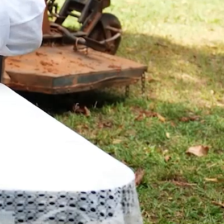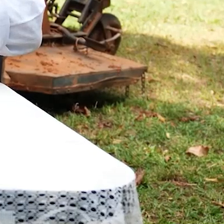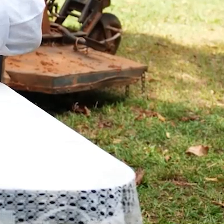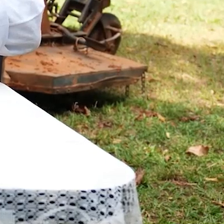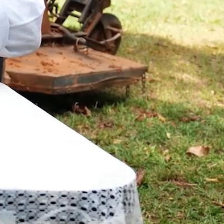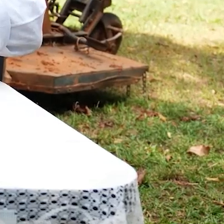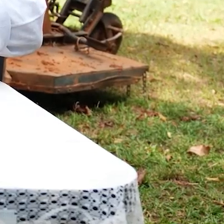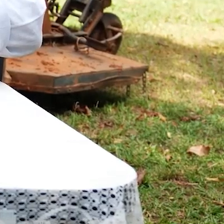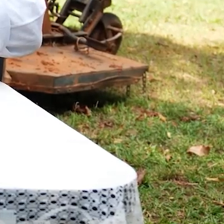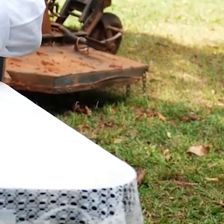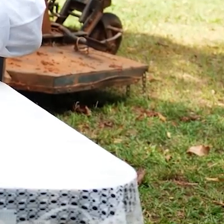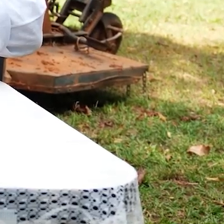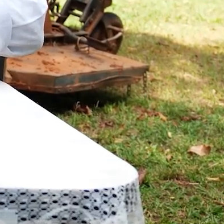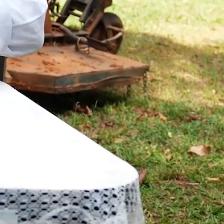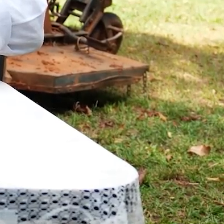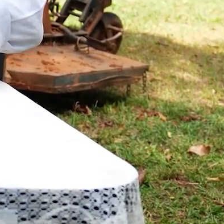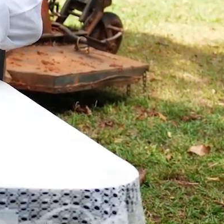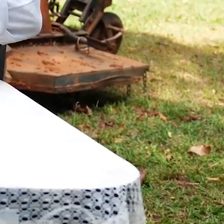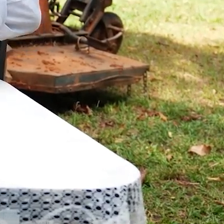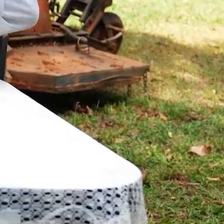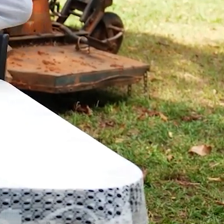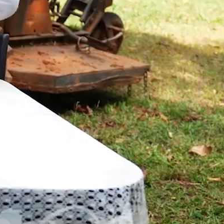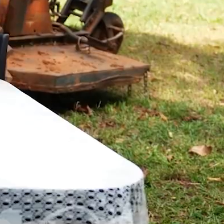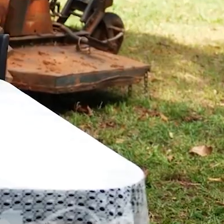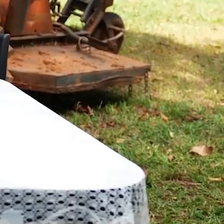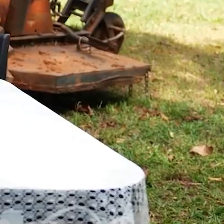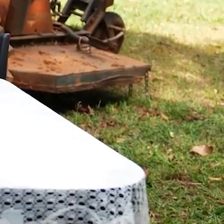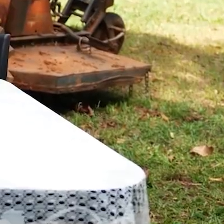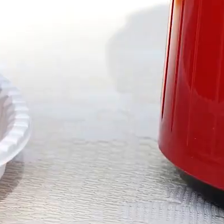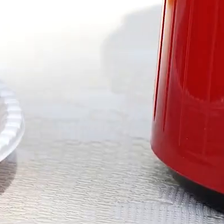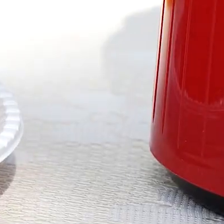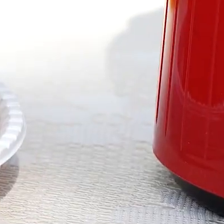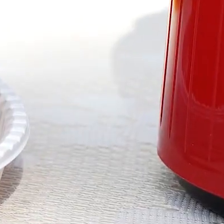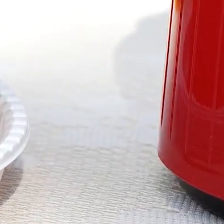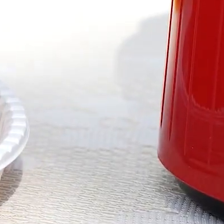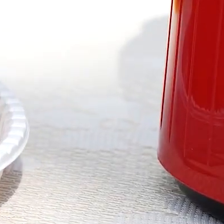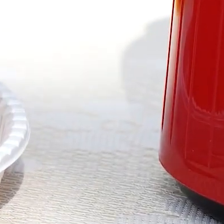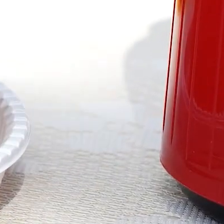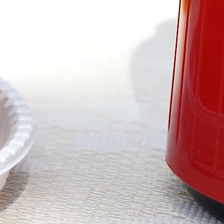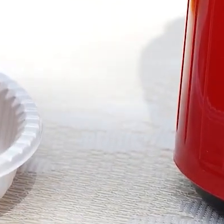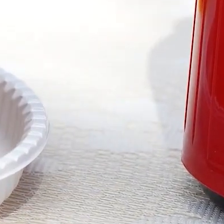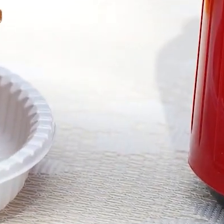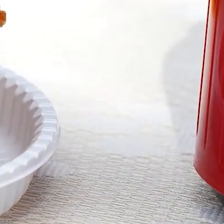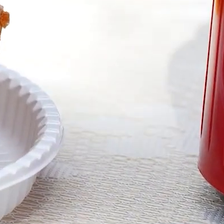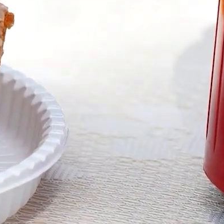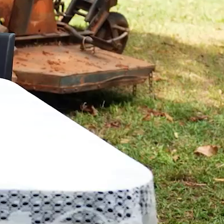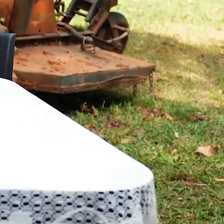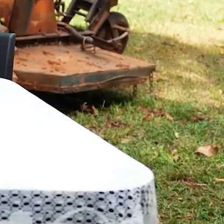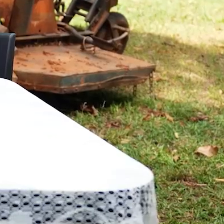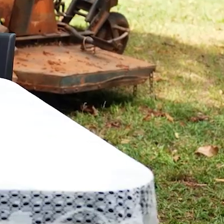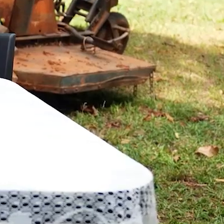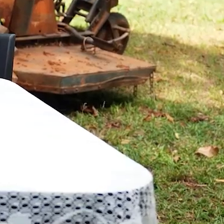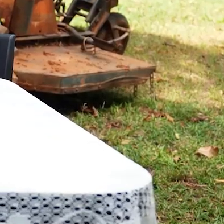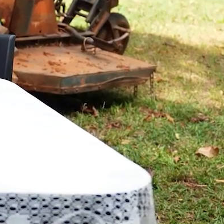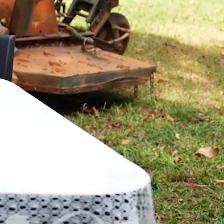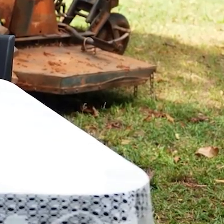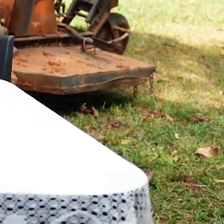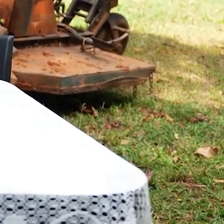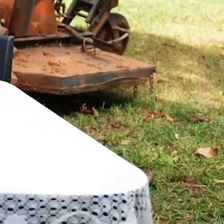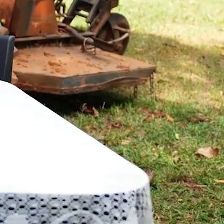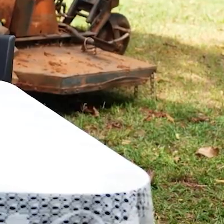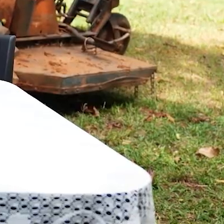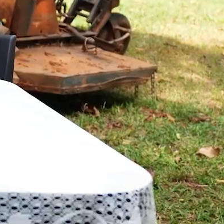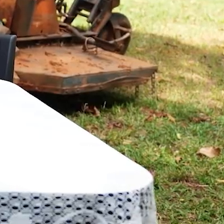Sabe, Lilinho, nada melhor do que uma boa prosa para a gente conhecer melhor as pessoas, suas histórias e suas